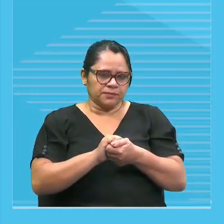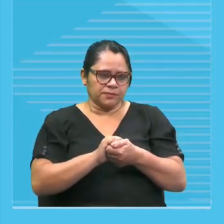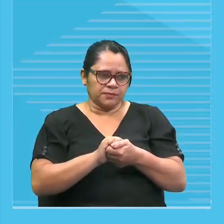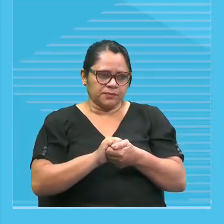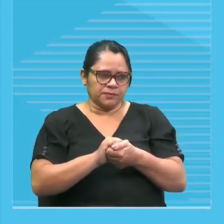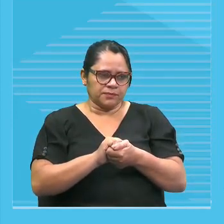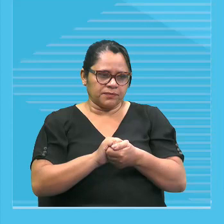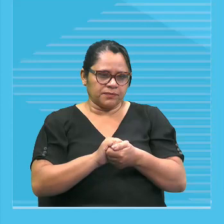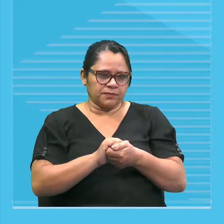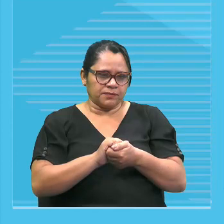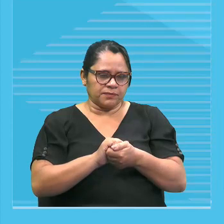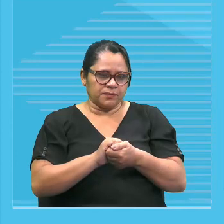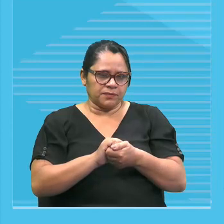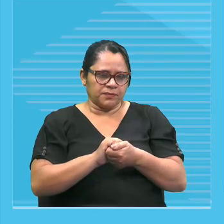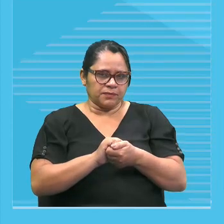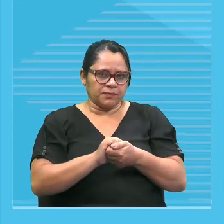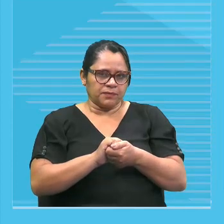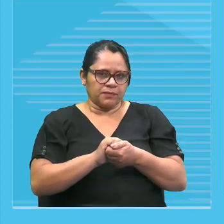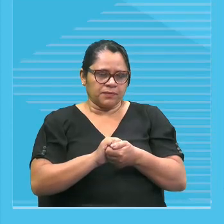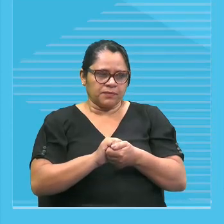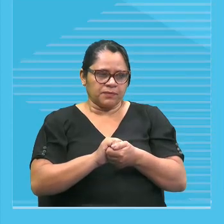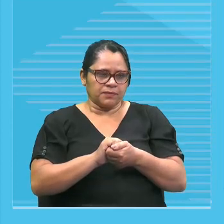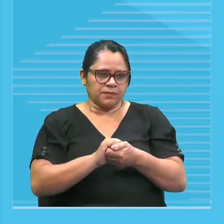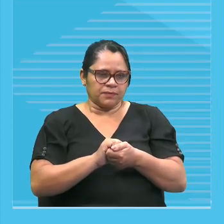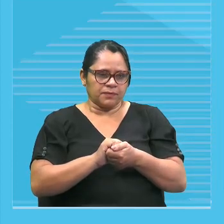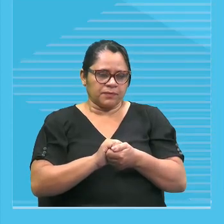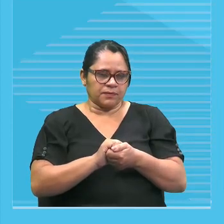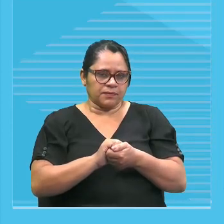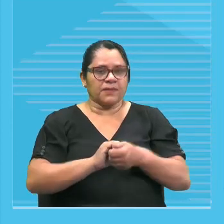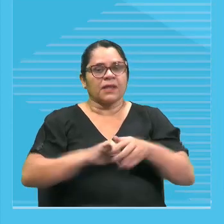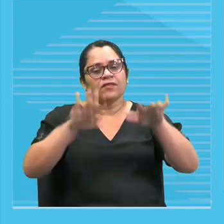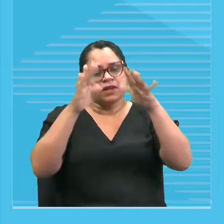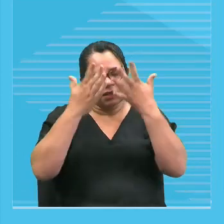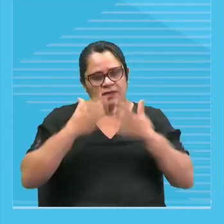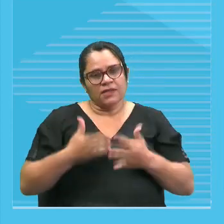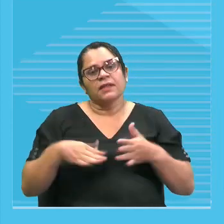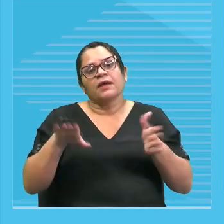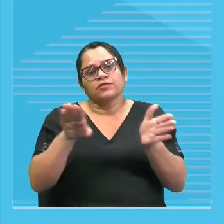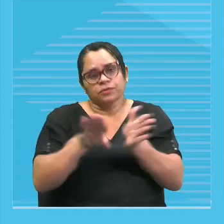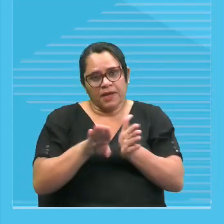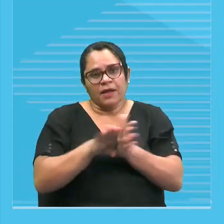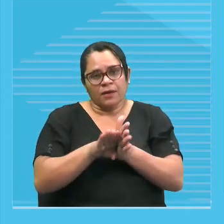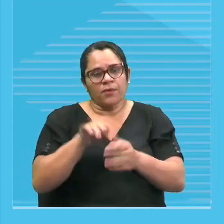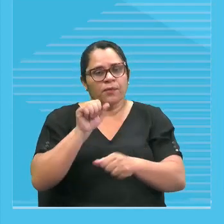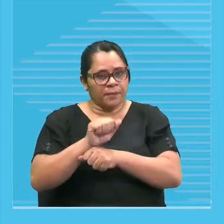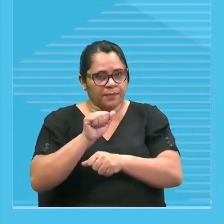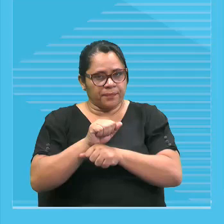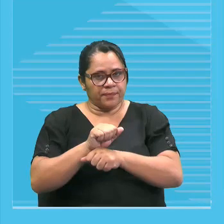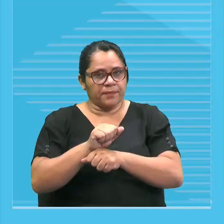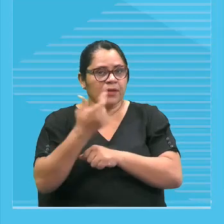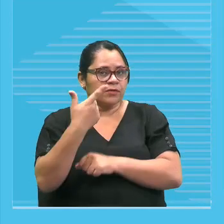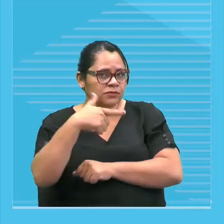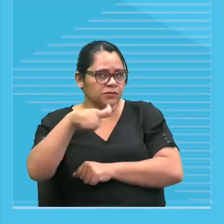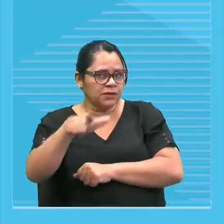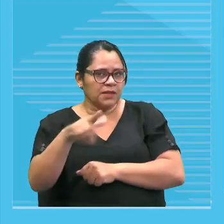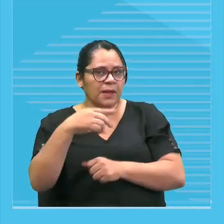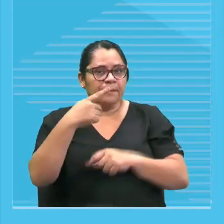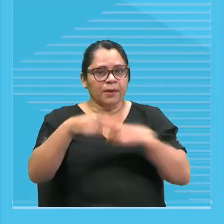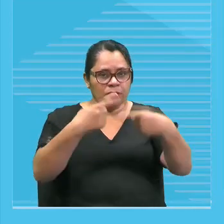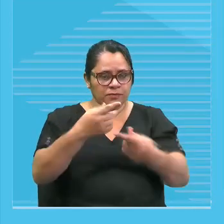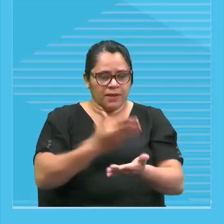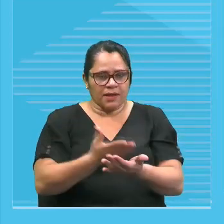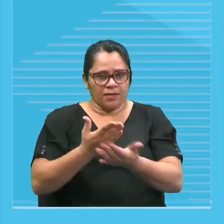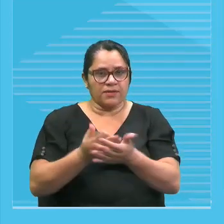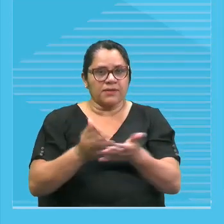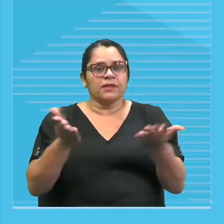pronto para eu saber até onde a gente fez e dar continuidade na próxima aula nós vamos chegando ao final dessa